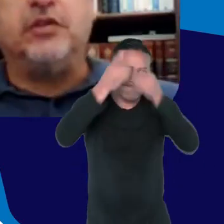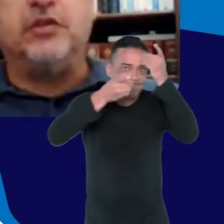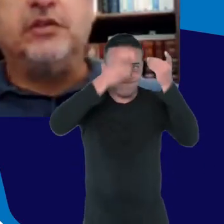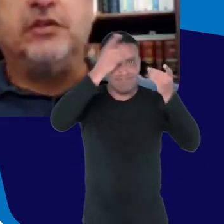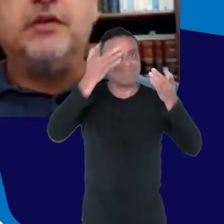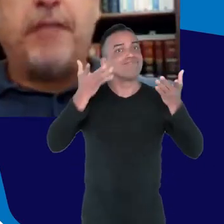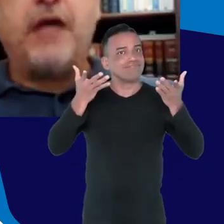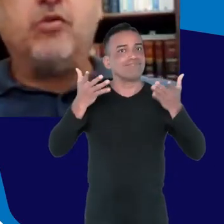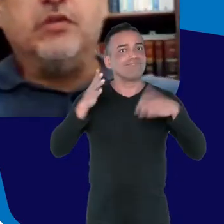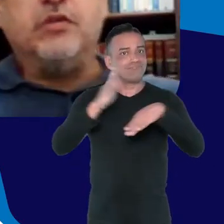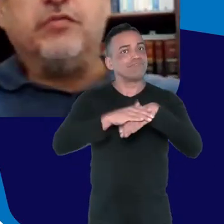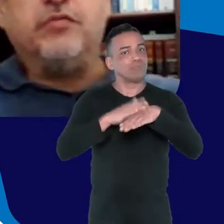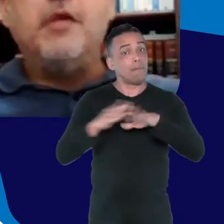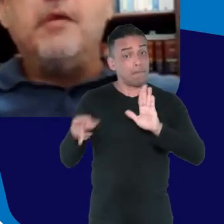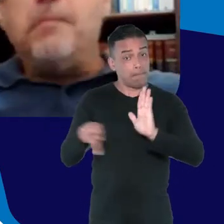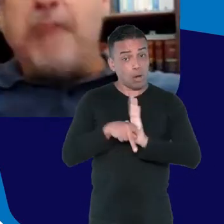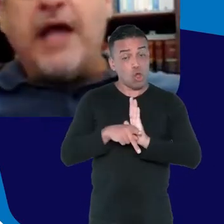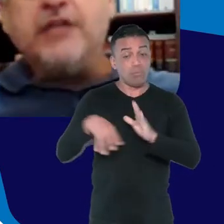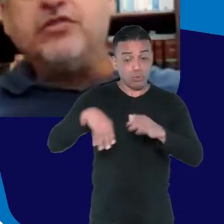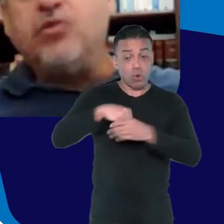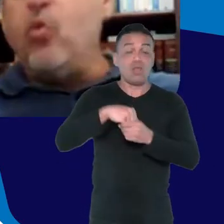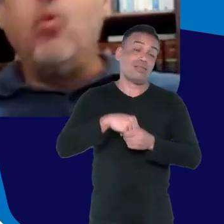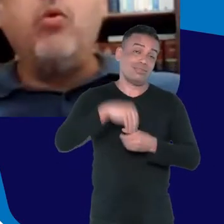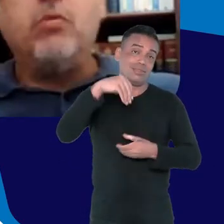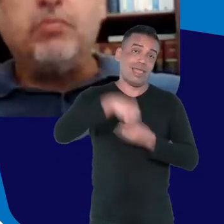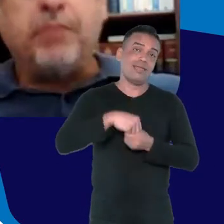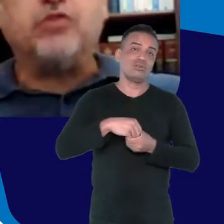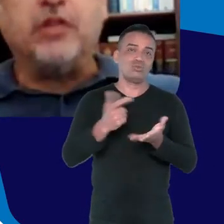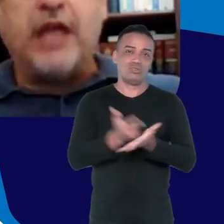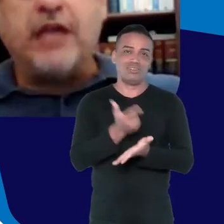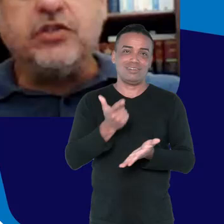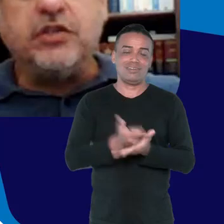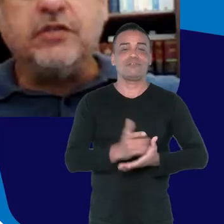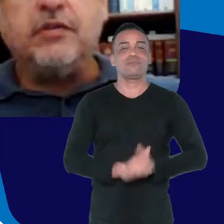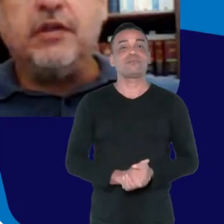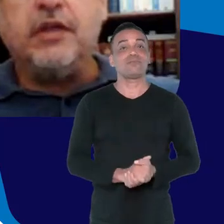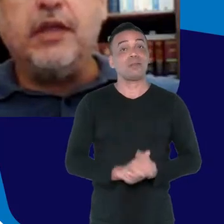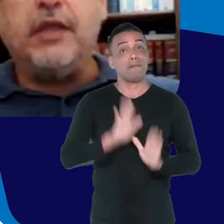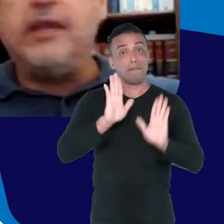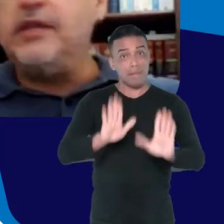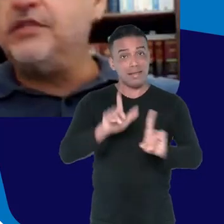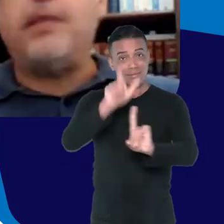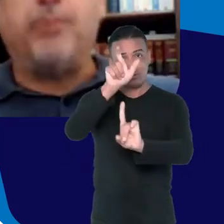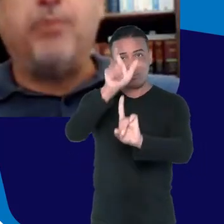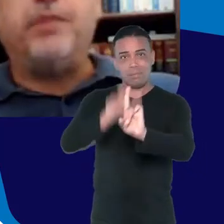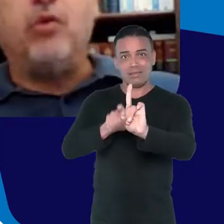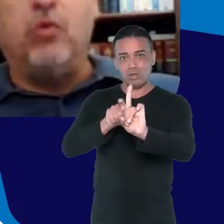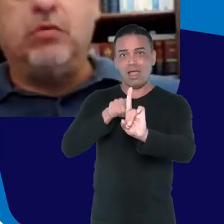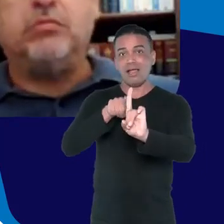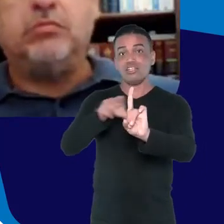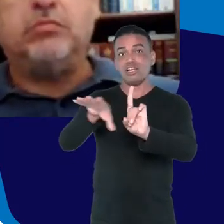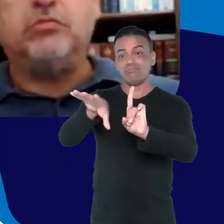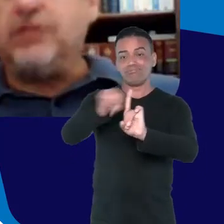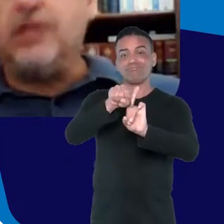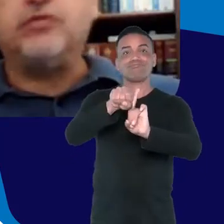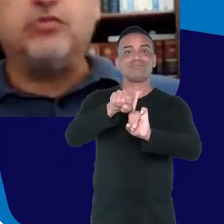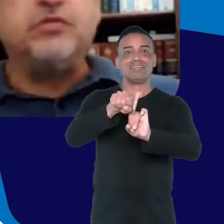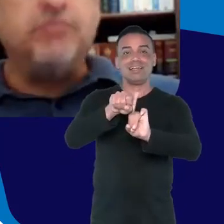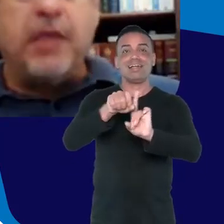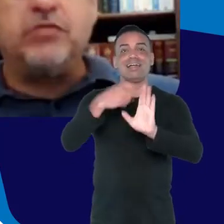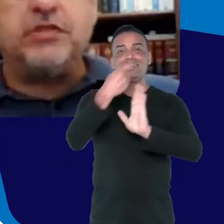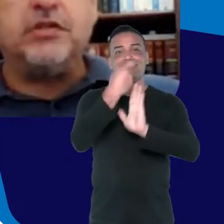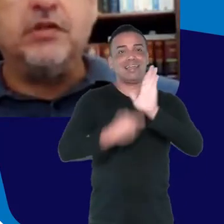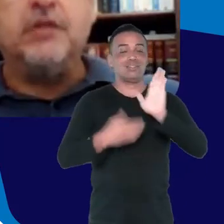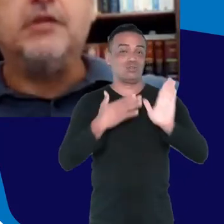criados exclusivamente para o livro. Mas o personagem, ele se apropriou de